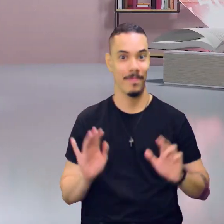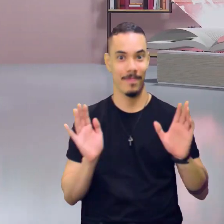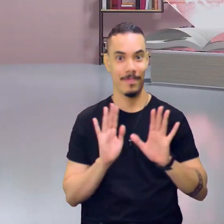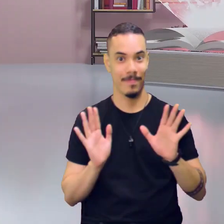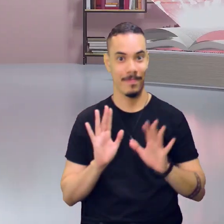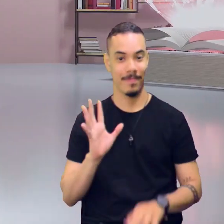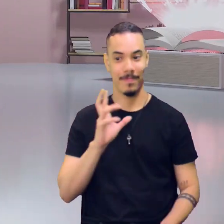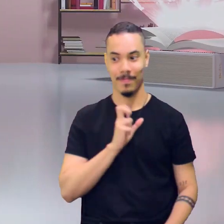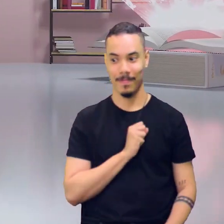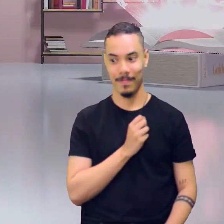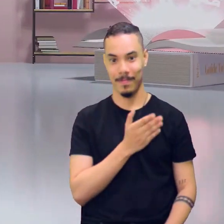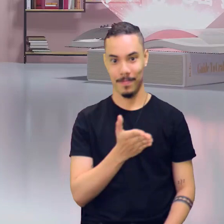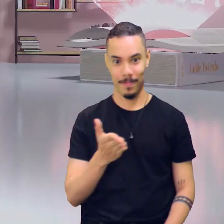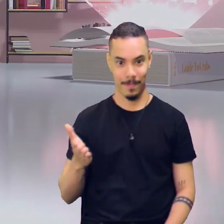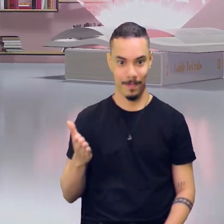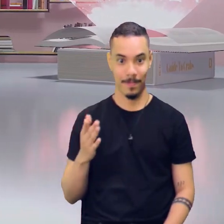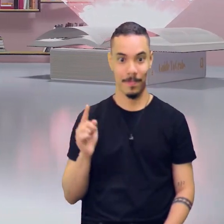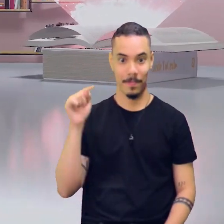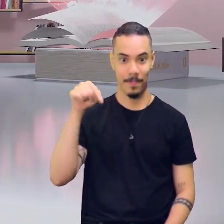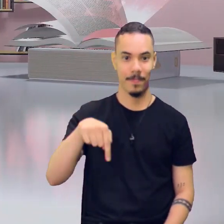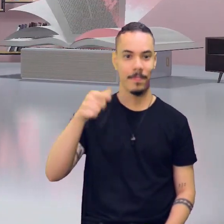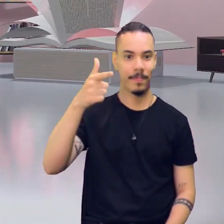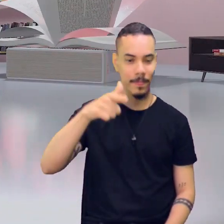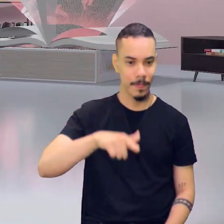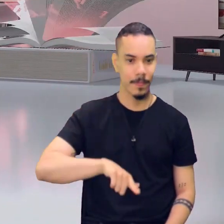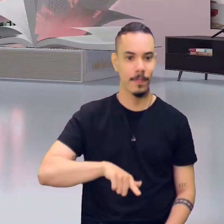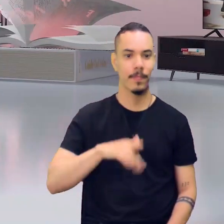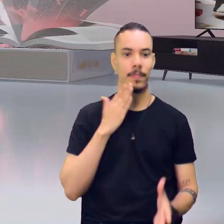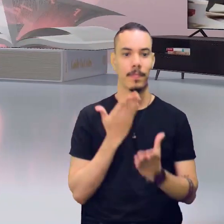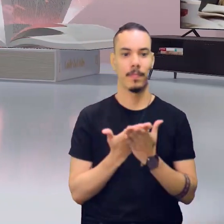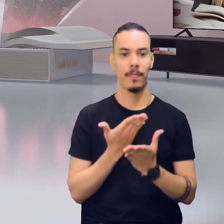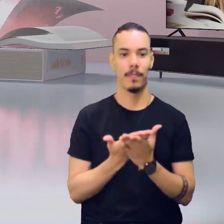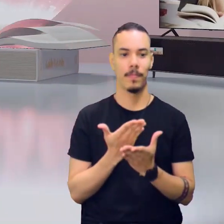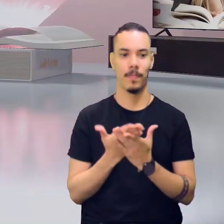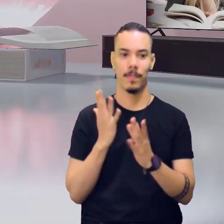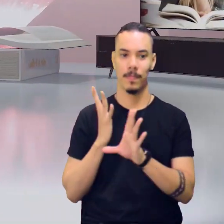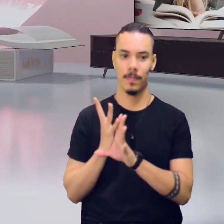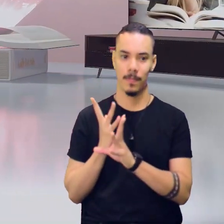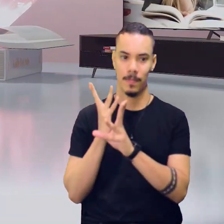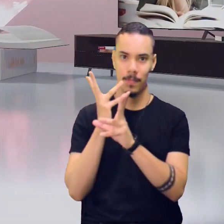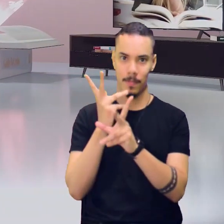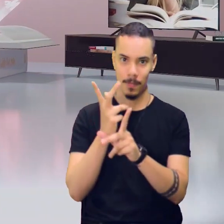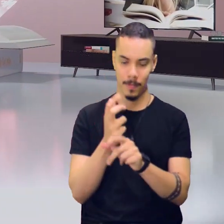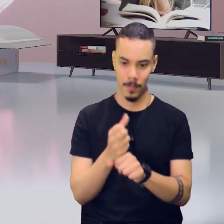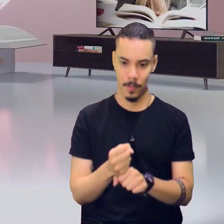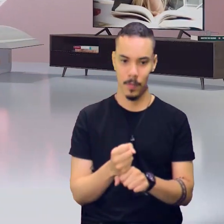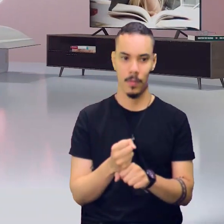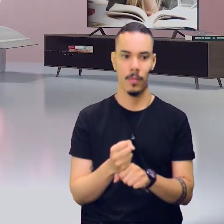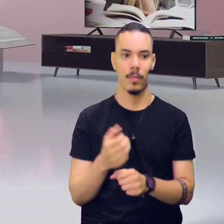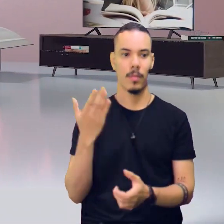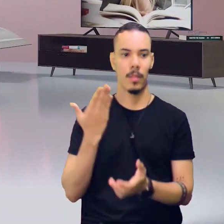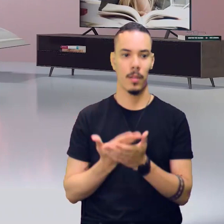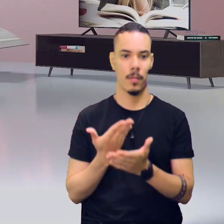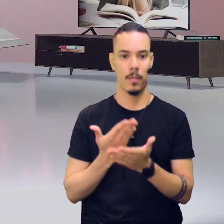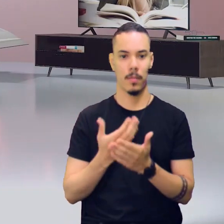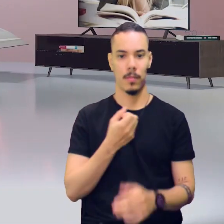Olá, amados! Estamos aqui novamente para a nossa aula de revisão. Aula